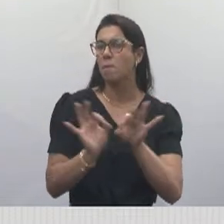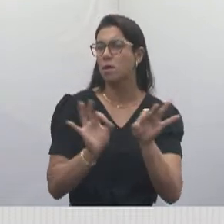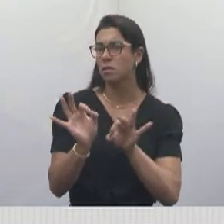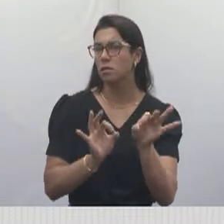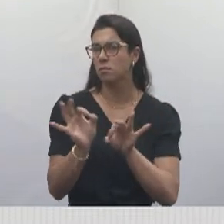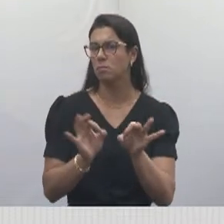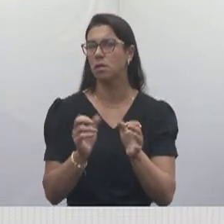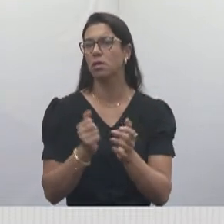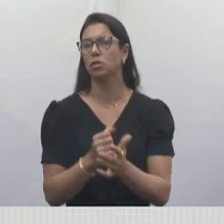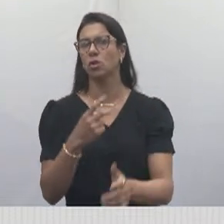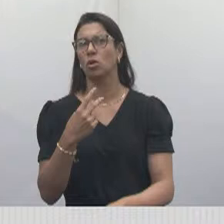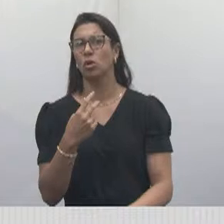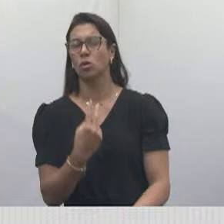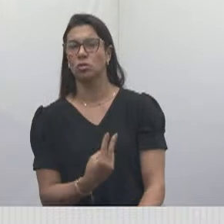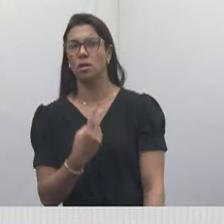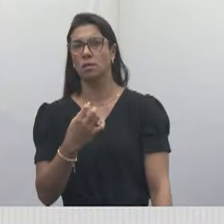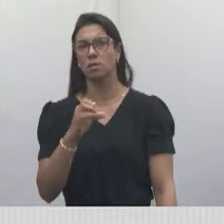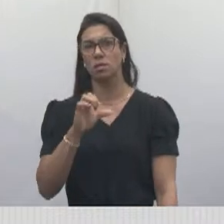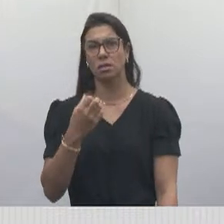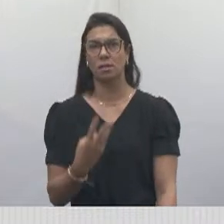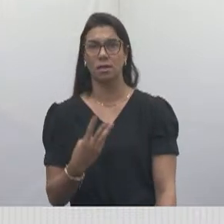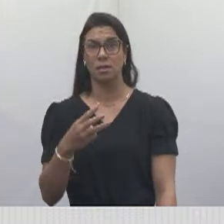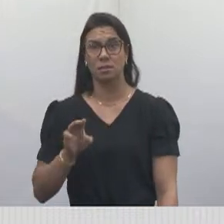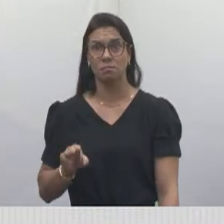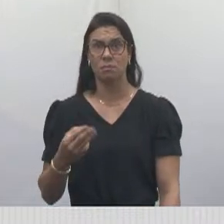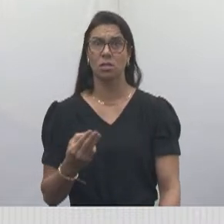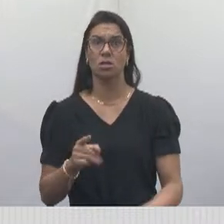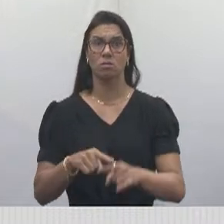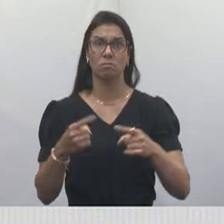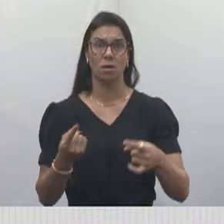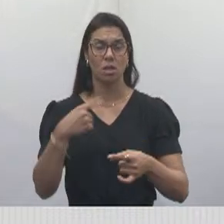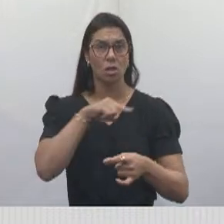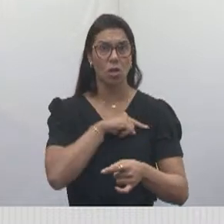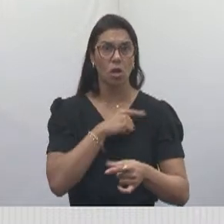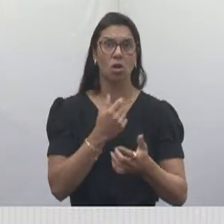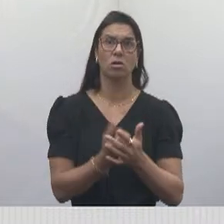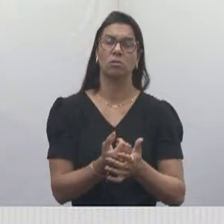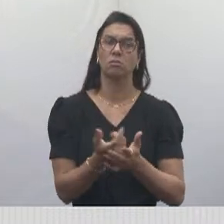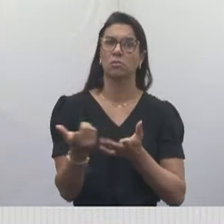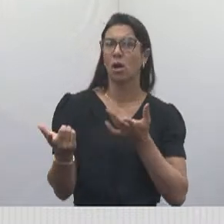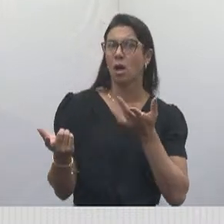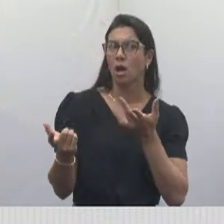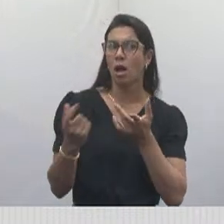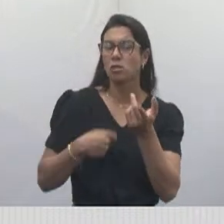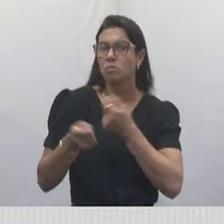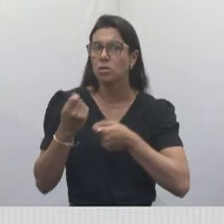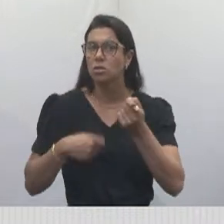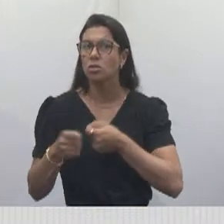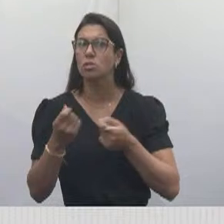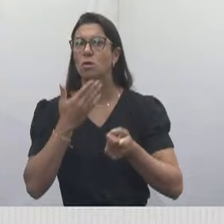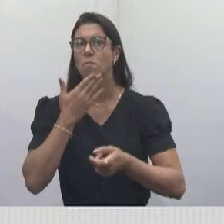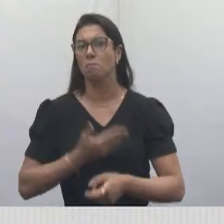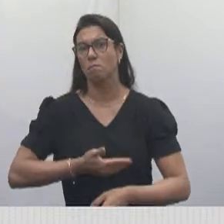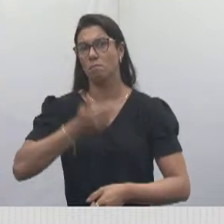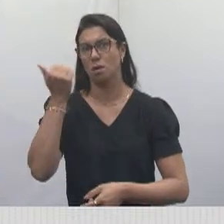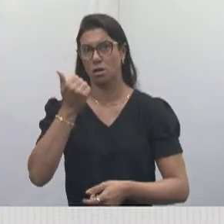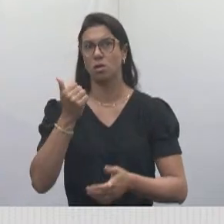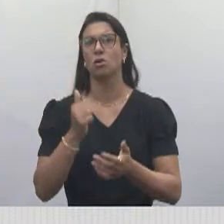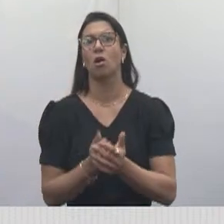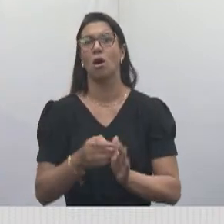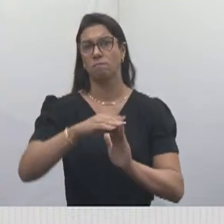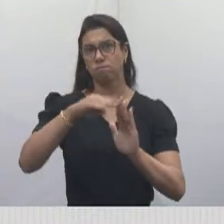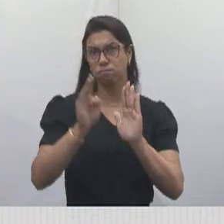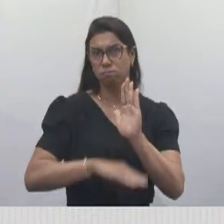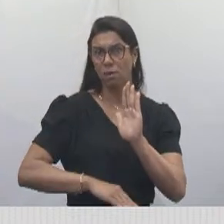dava 203 milhões. Nós fizemos um remanejamento de 10%. 107 milhões, metade do que estávamos autorizados.